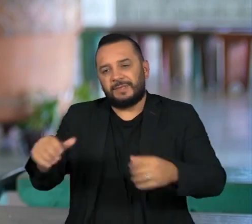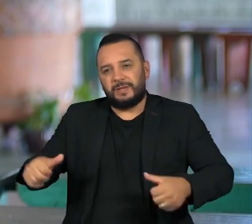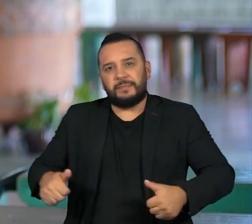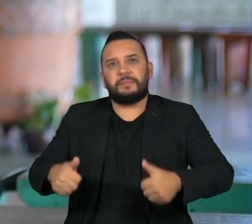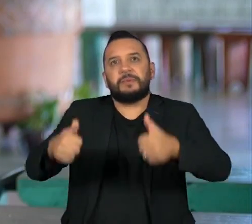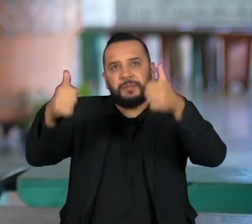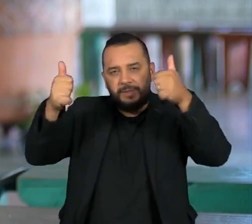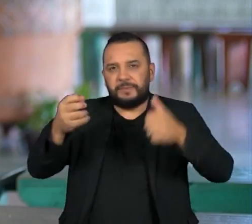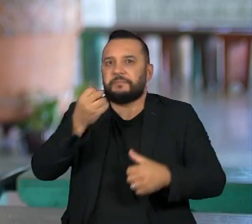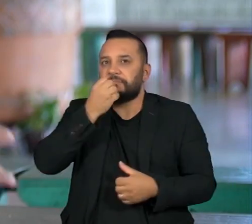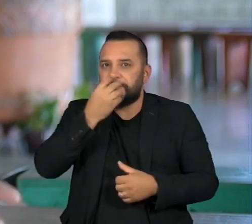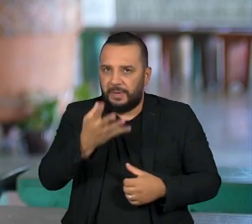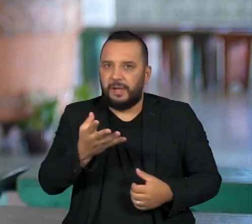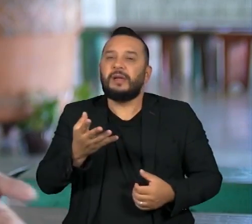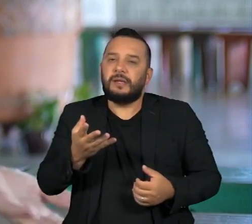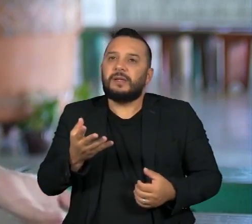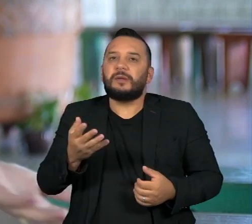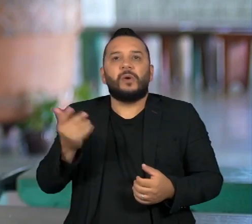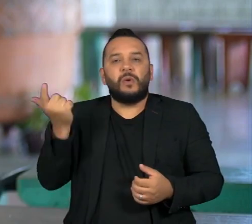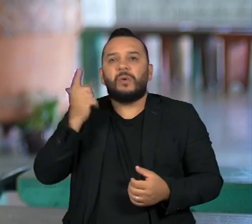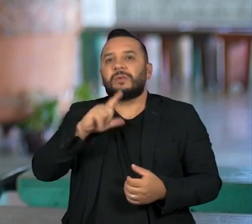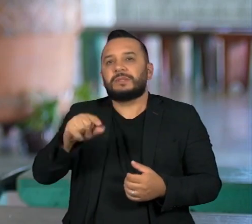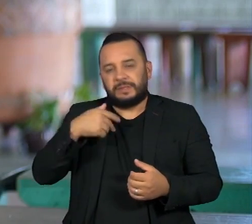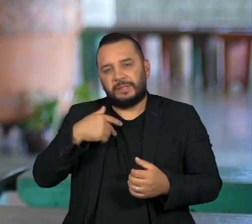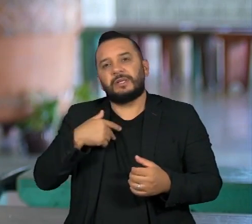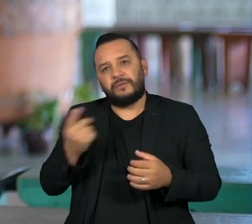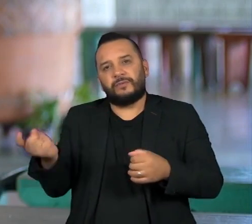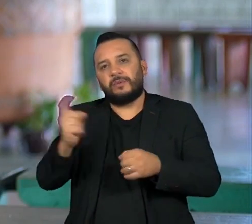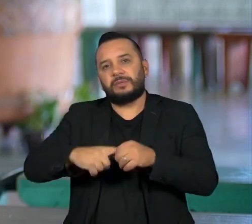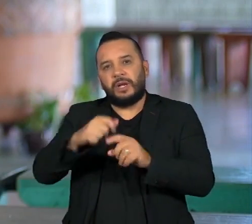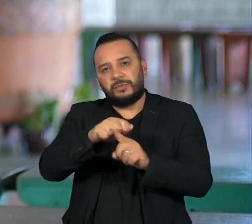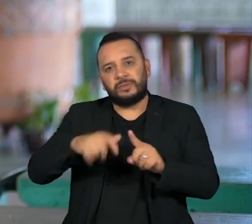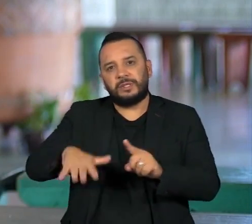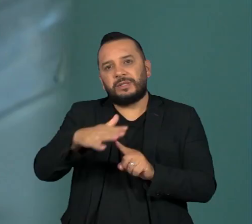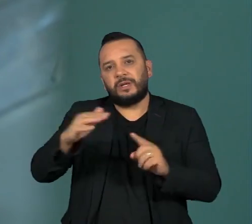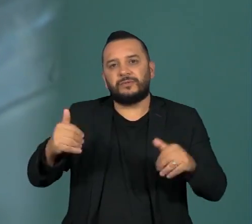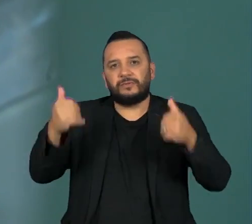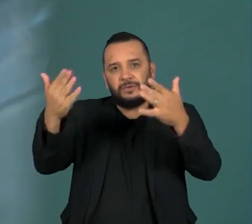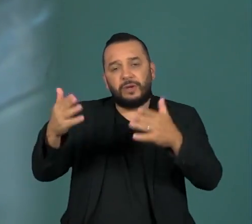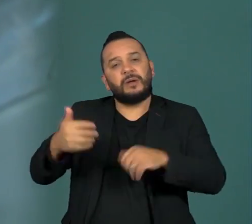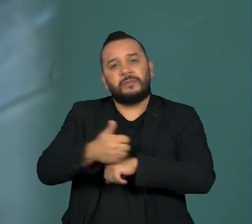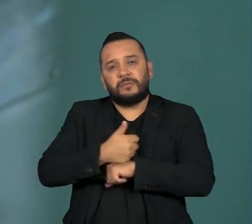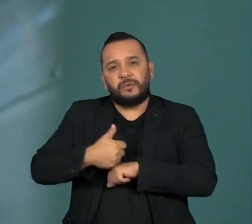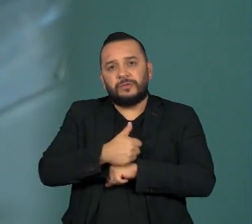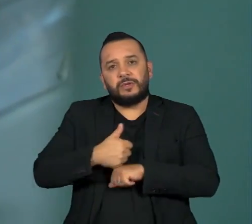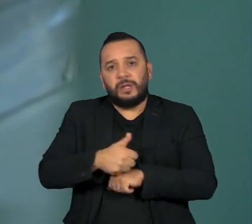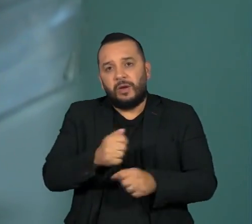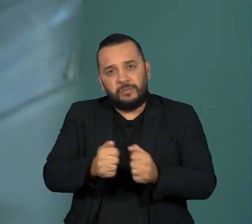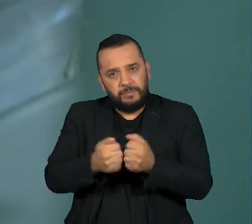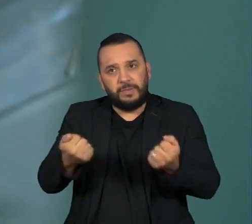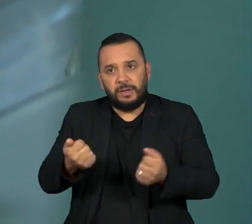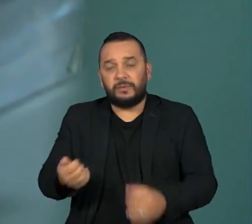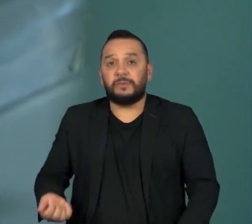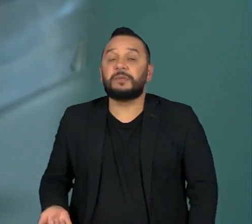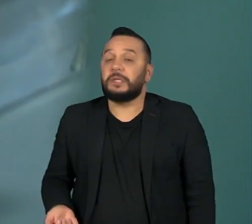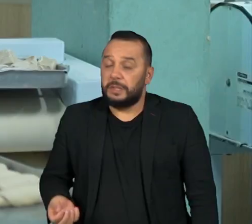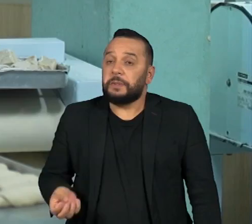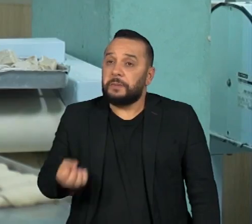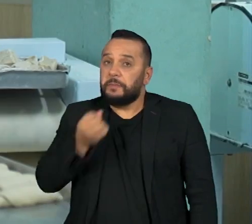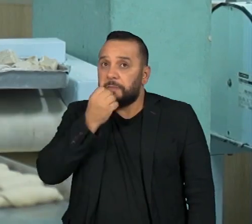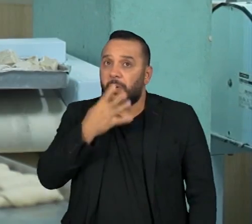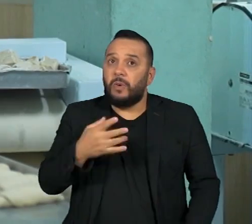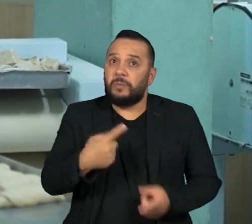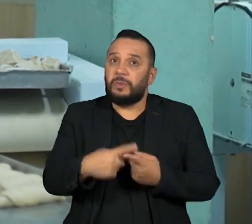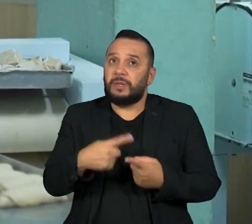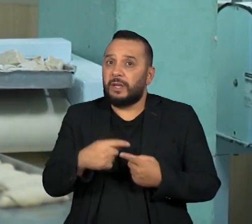redondinho, preparado para enfrentar esse mundo aí fora, onde ele vai ser um profissional qualificado. Foi bom porque eu não estou fazendo